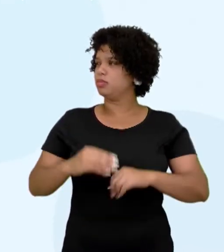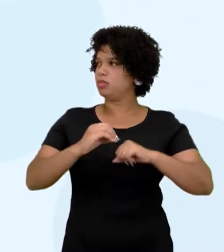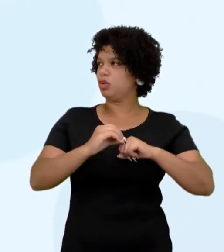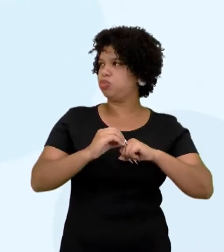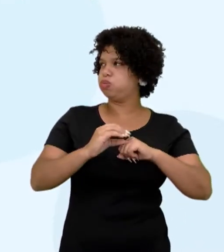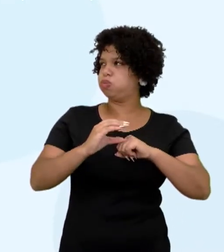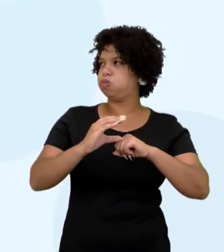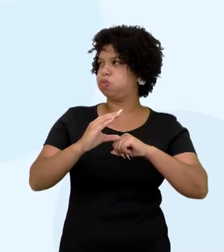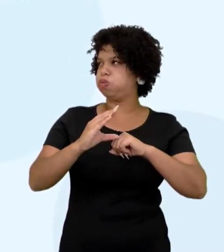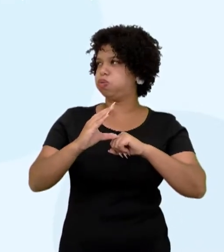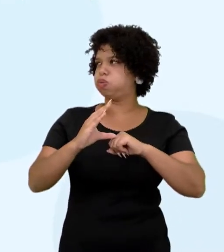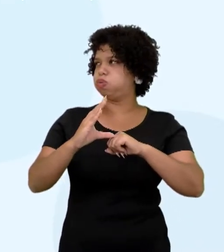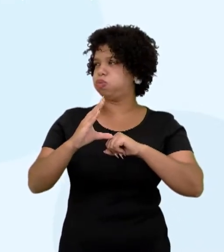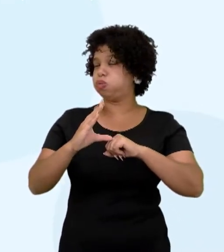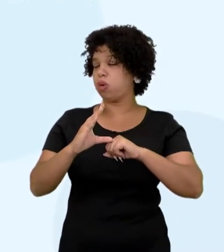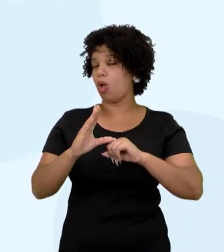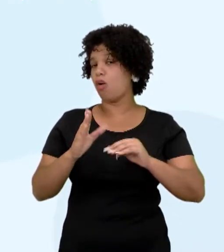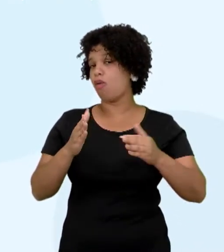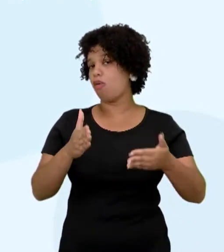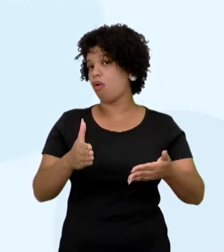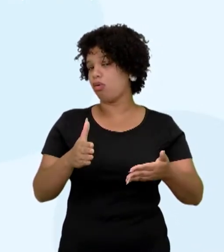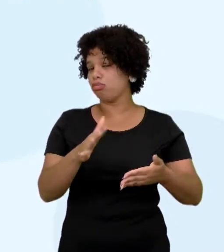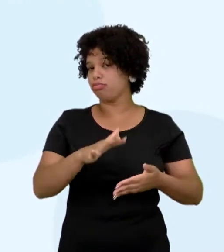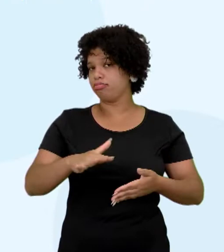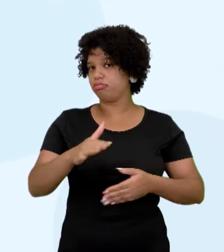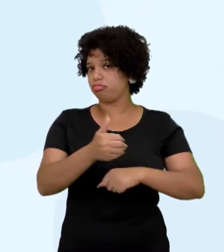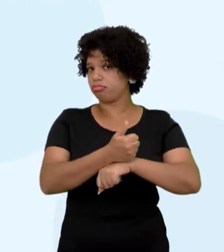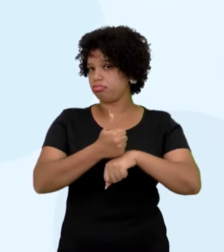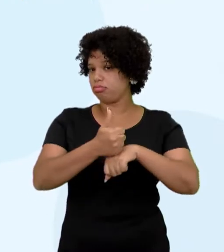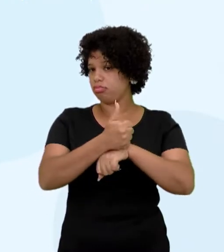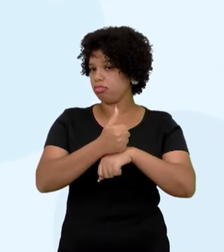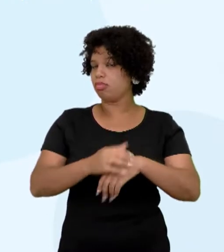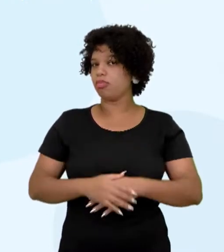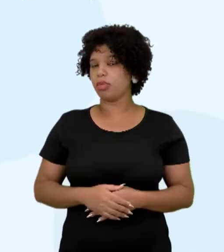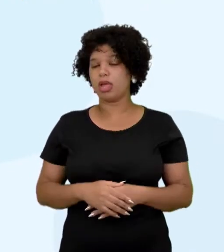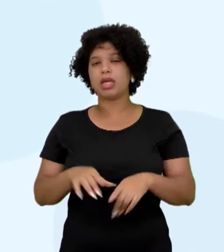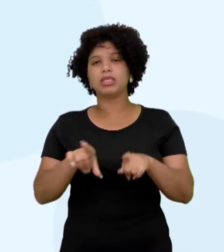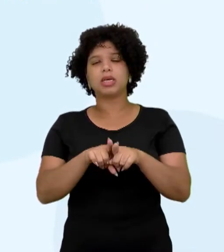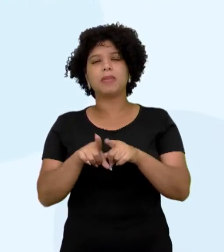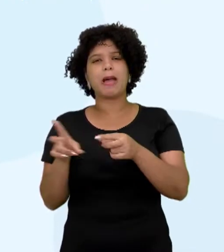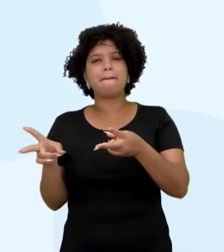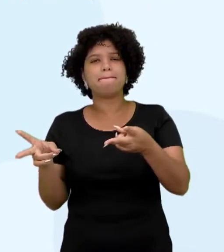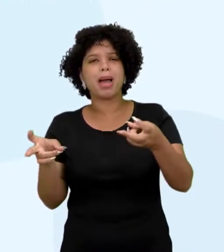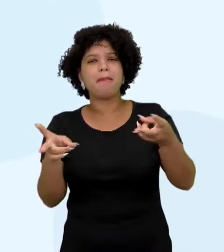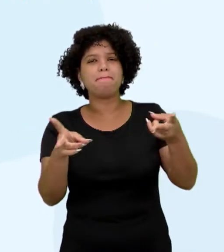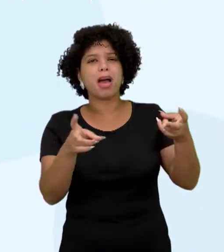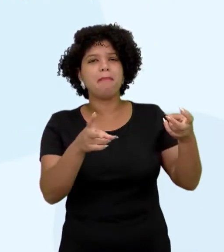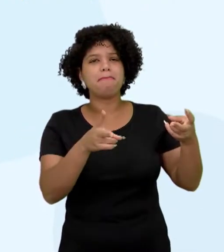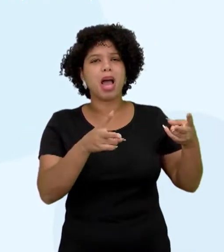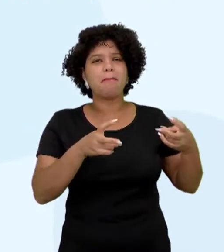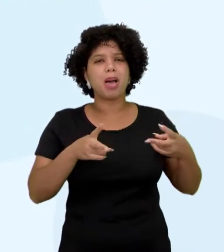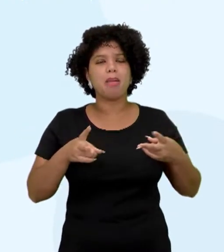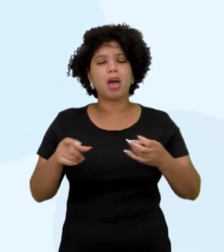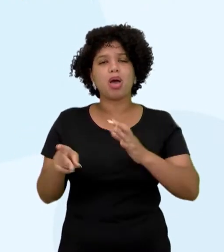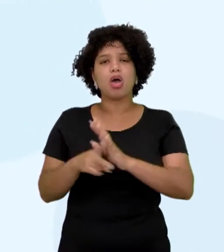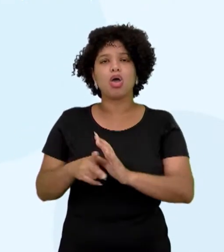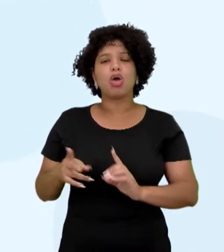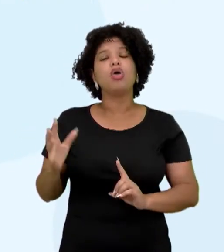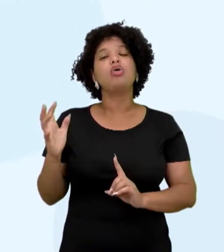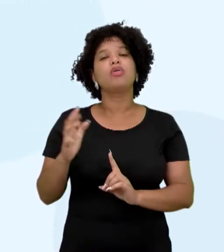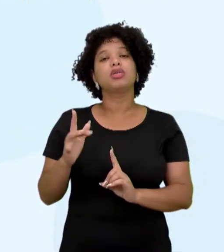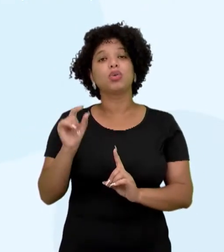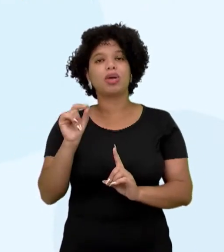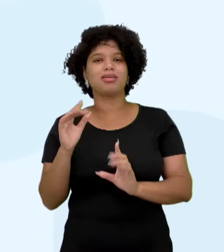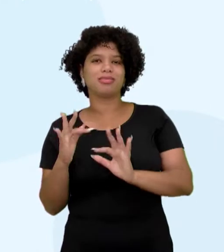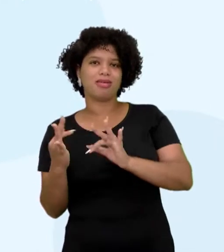conhecimentos sobre o mundo do trabalho e as profissões, partindo das percepções geradas pela influência da